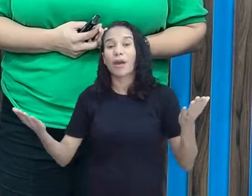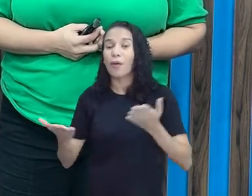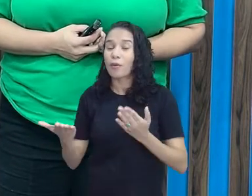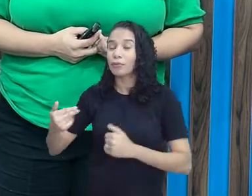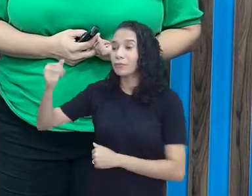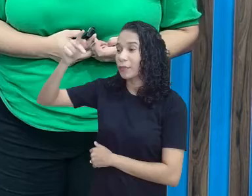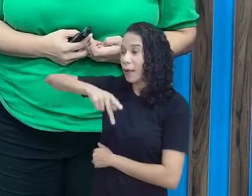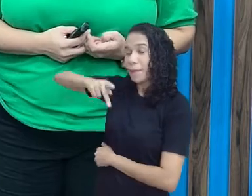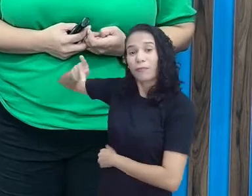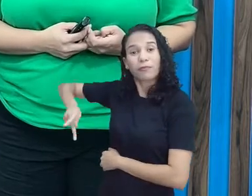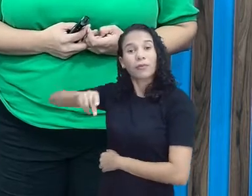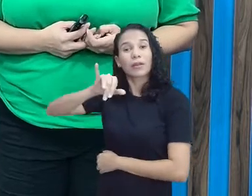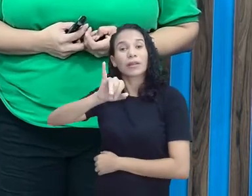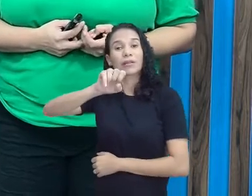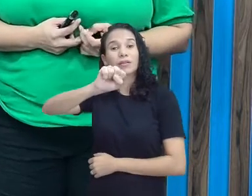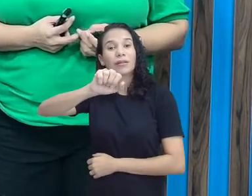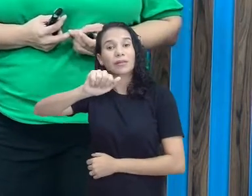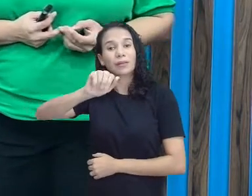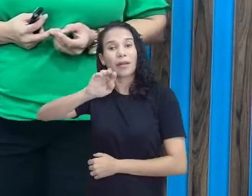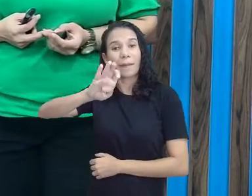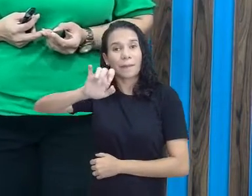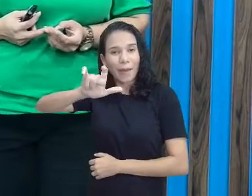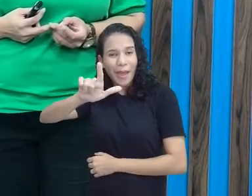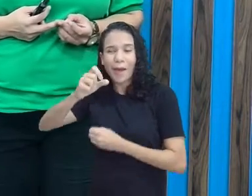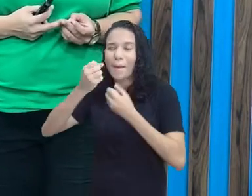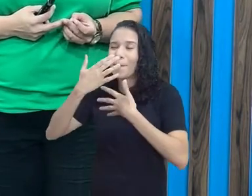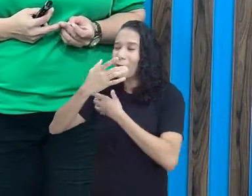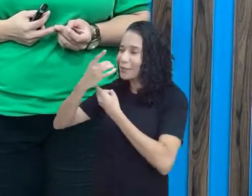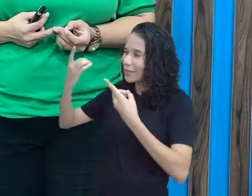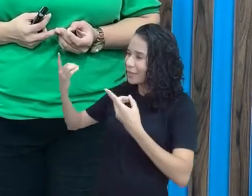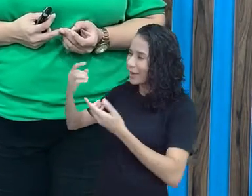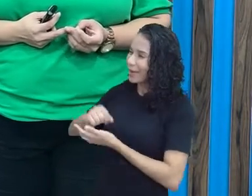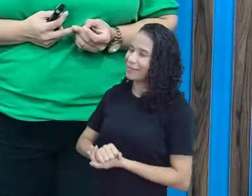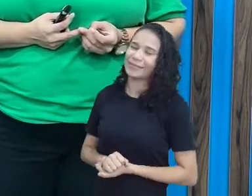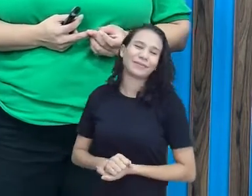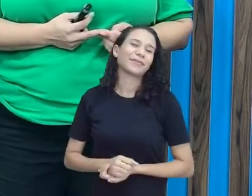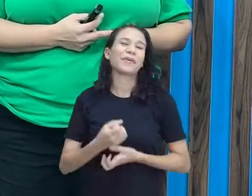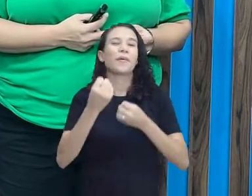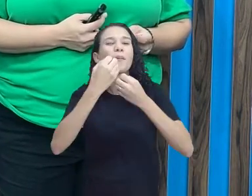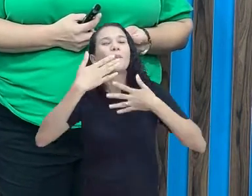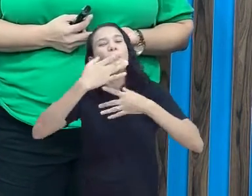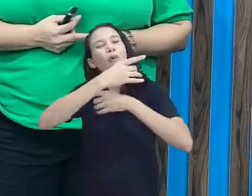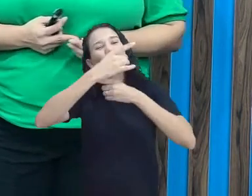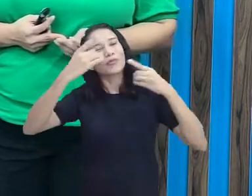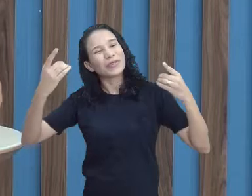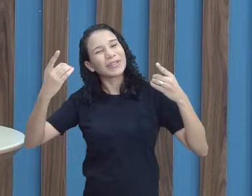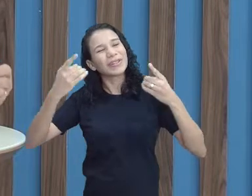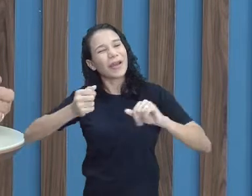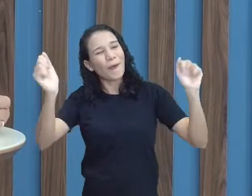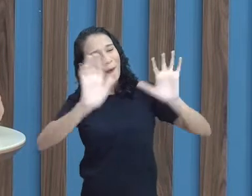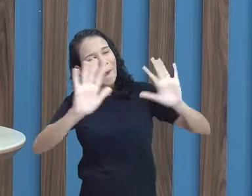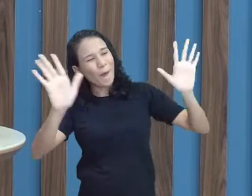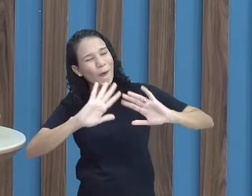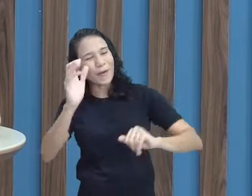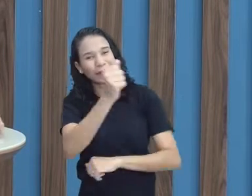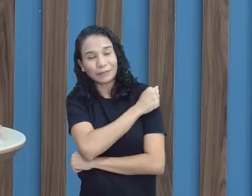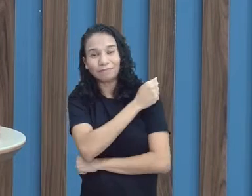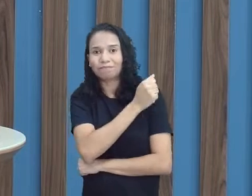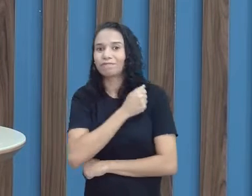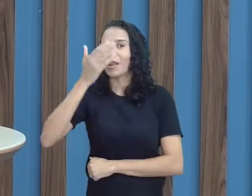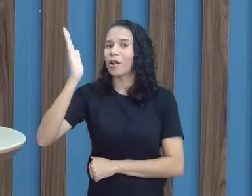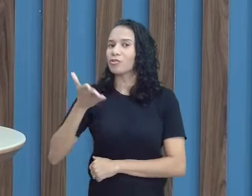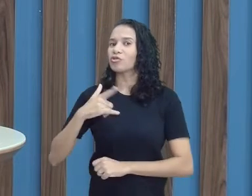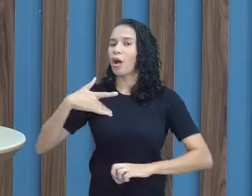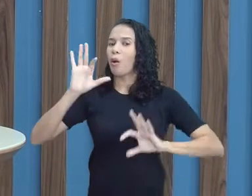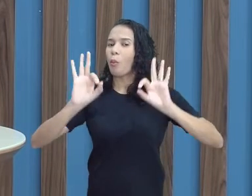querida professora Isabel Borges. Bom dia, professora. Bom dia, Carol. Olá, alunos. Eu já